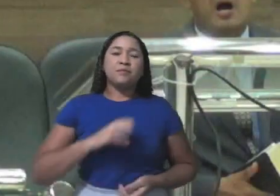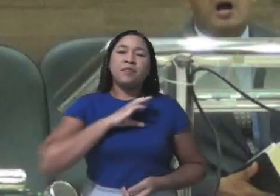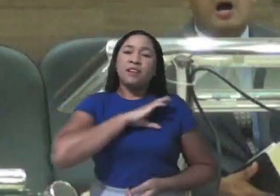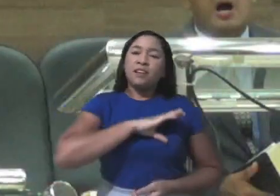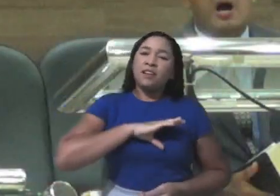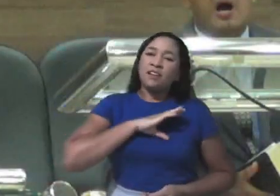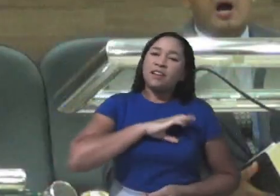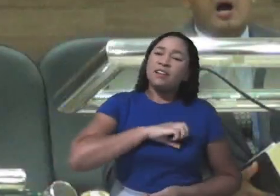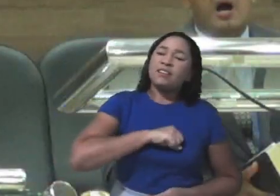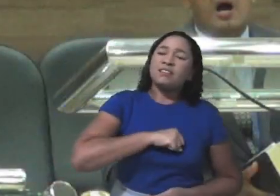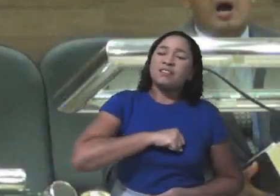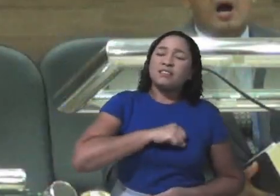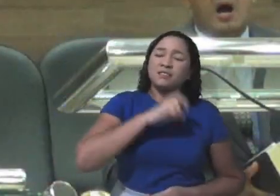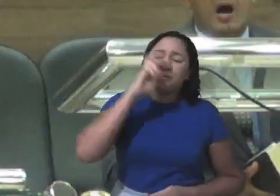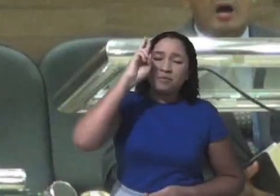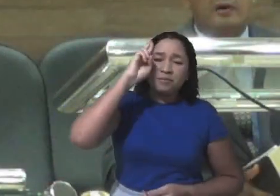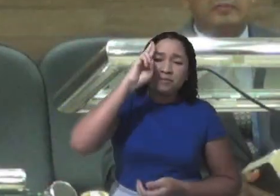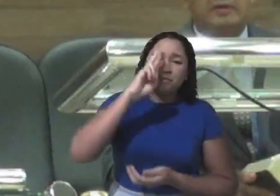Querido